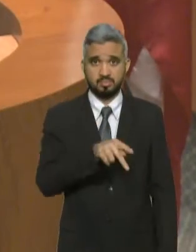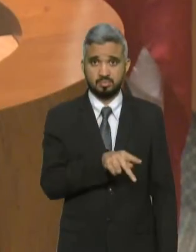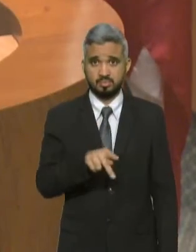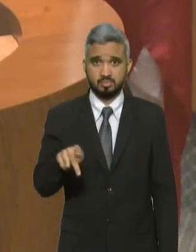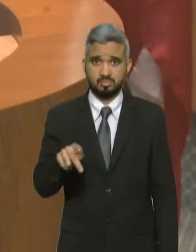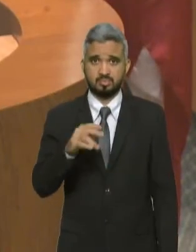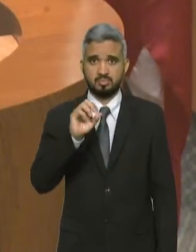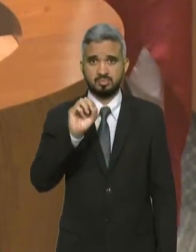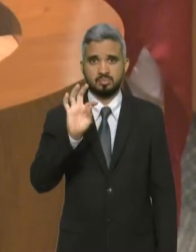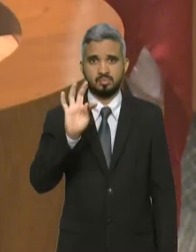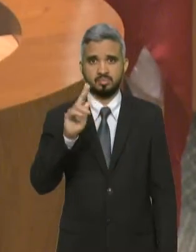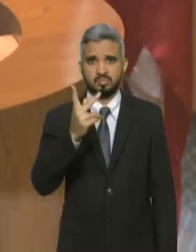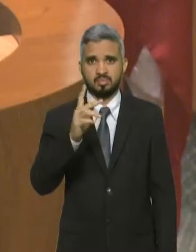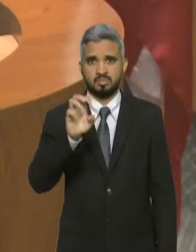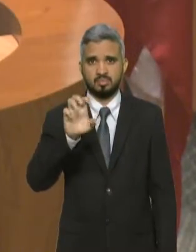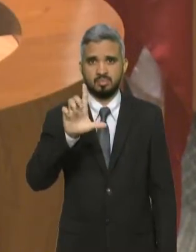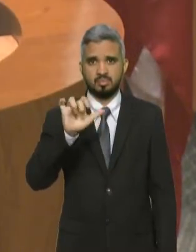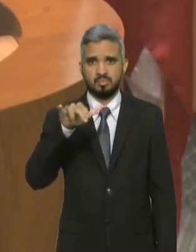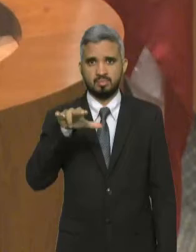Otelino Neto,